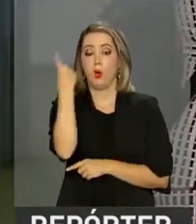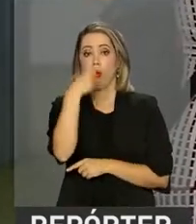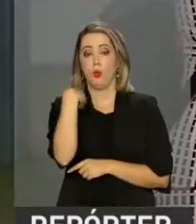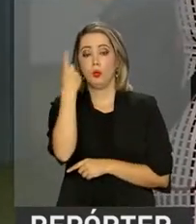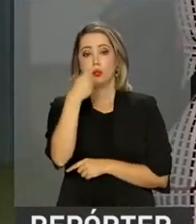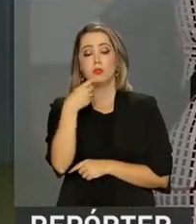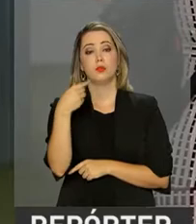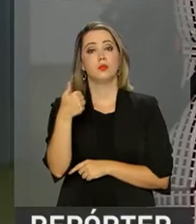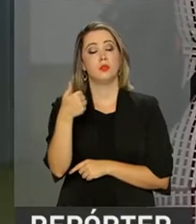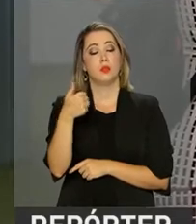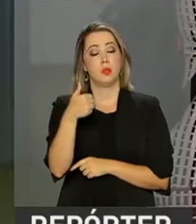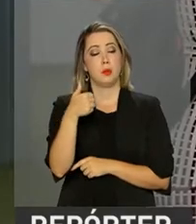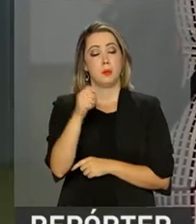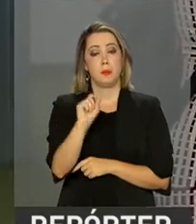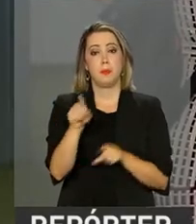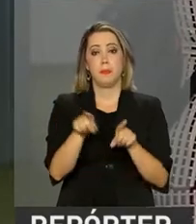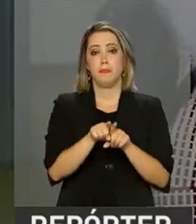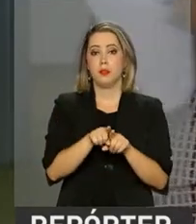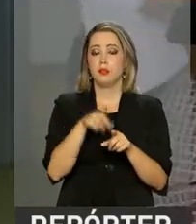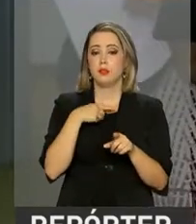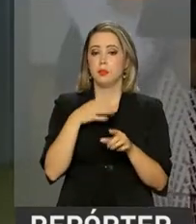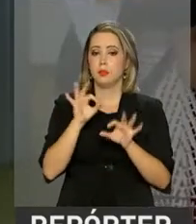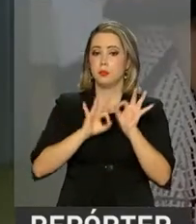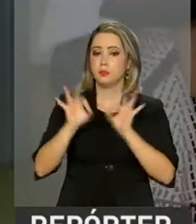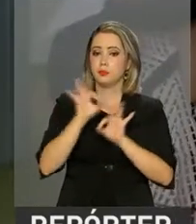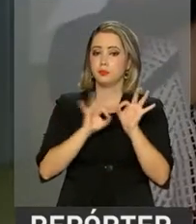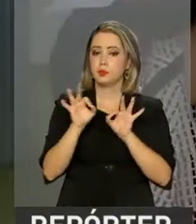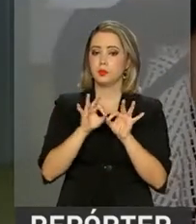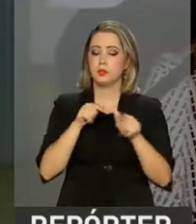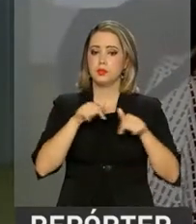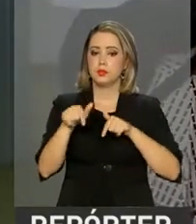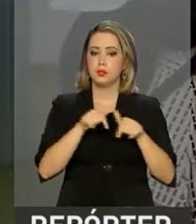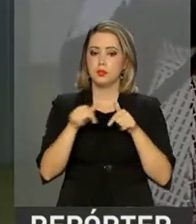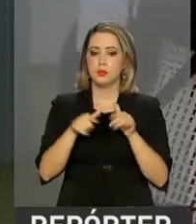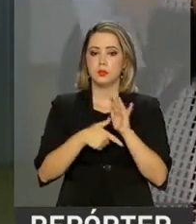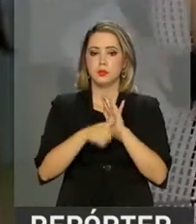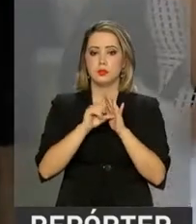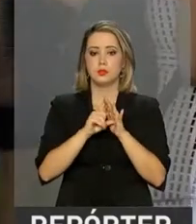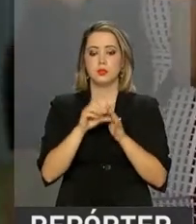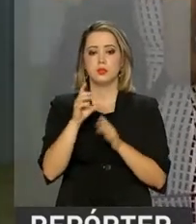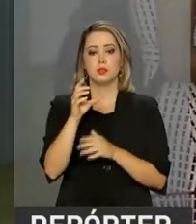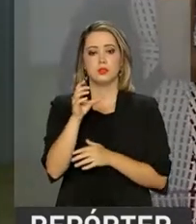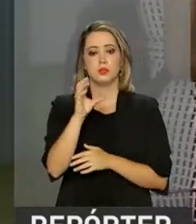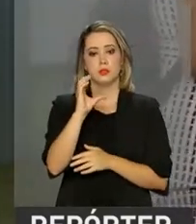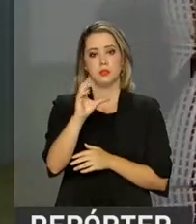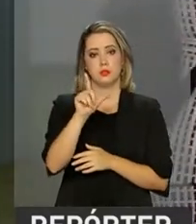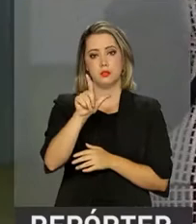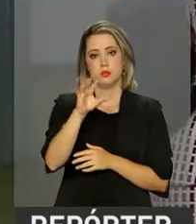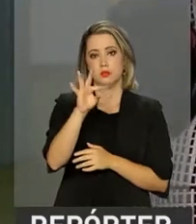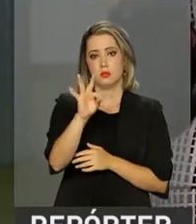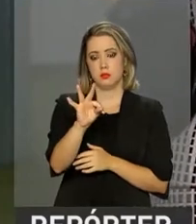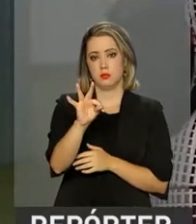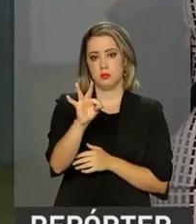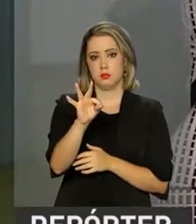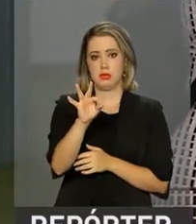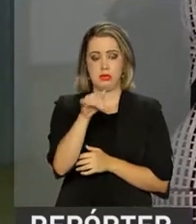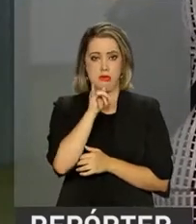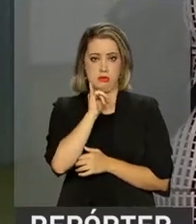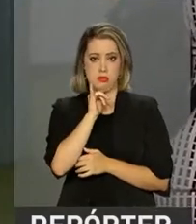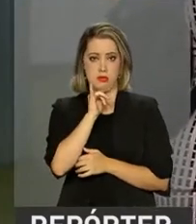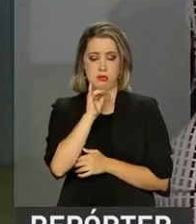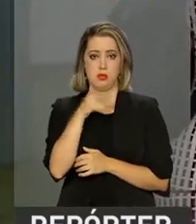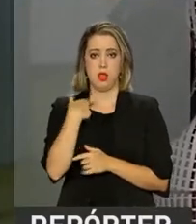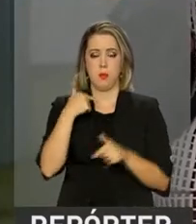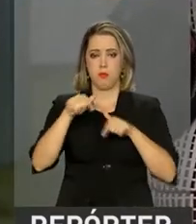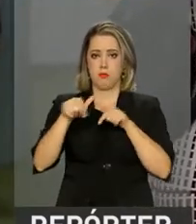também regulamenta trabalhos que na época da CLT sequer existiam, como por exemplo home office, que é aquele